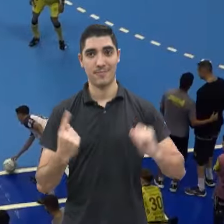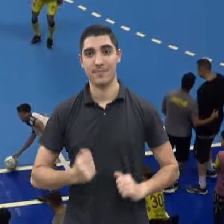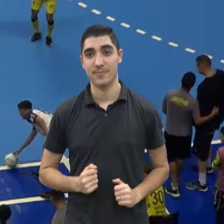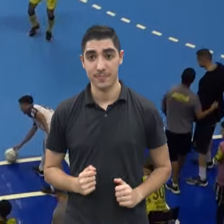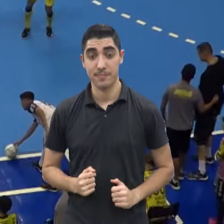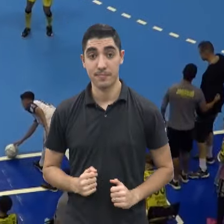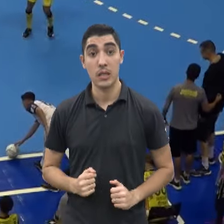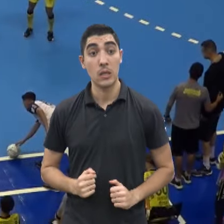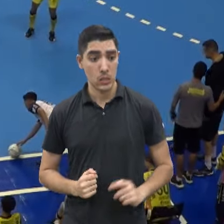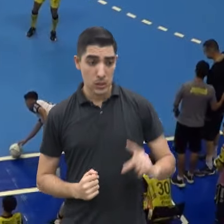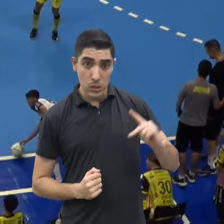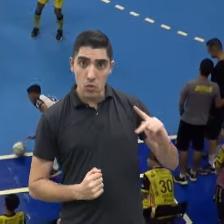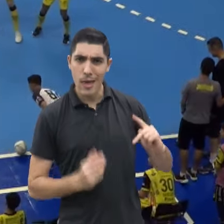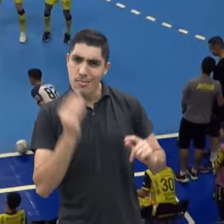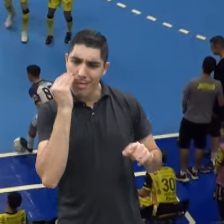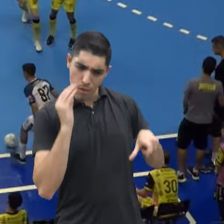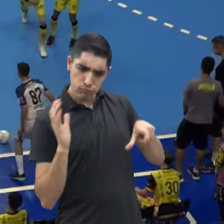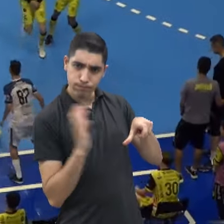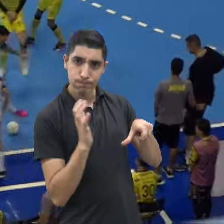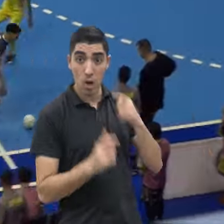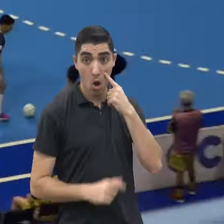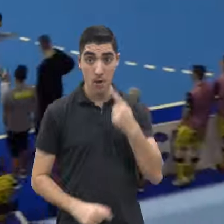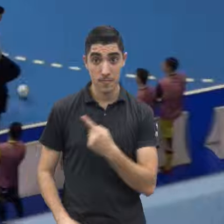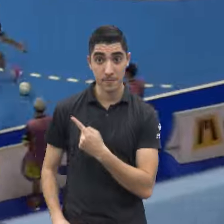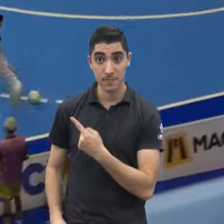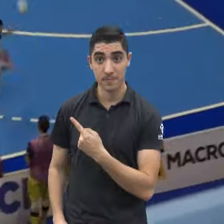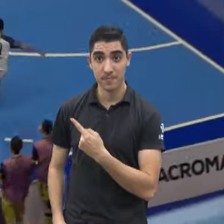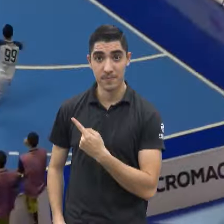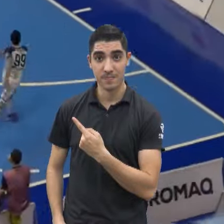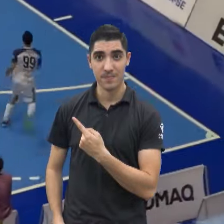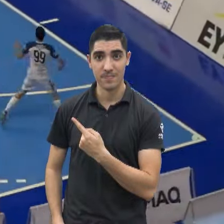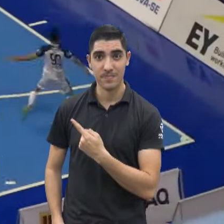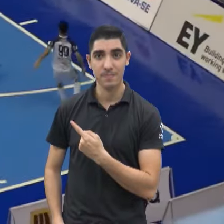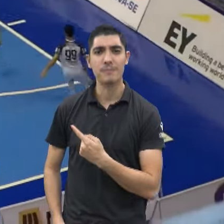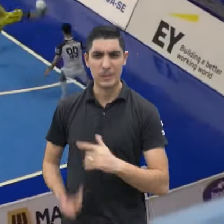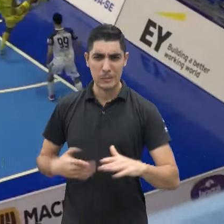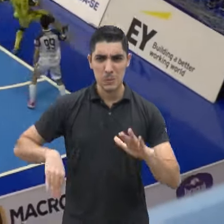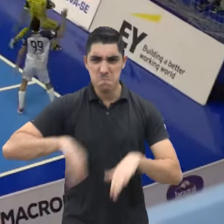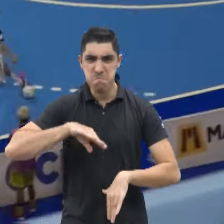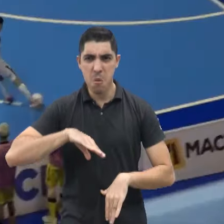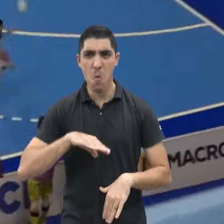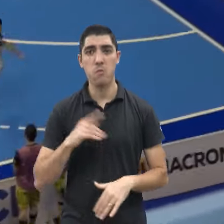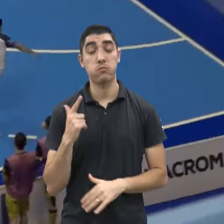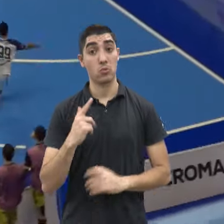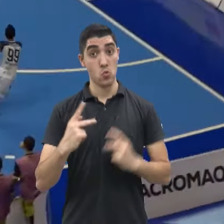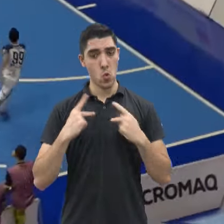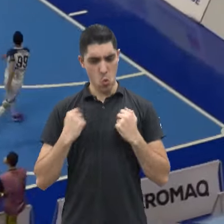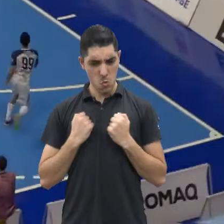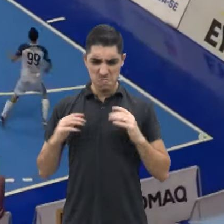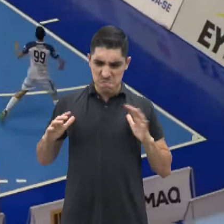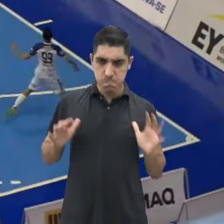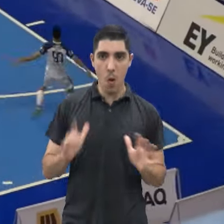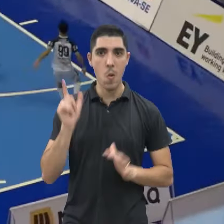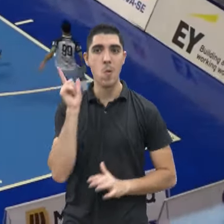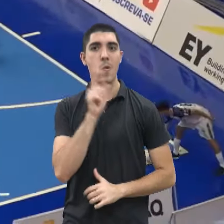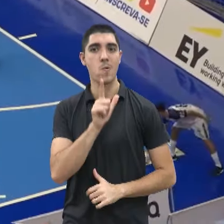São José respondeu nesse lateral, Vitinho rolou e Mateuzinho dominou pisando e encheu o pé para a defesa do